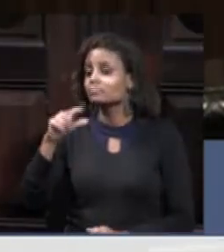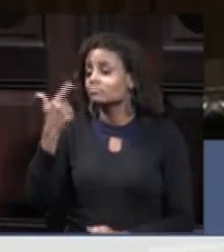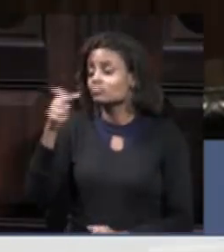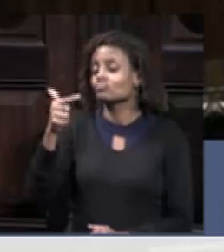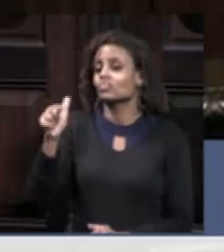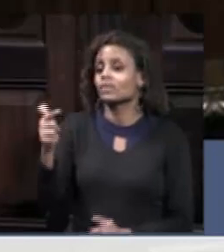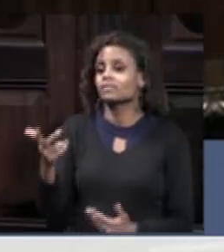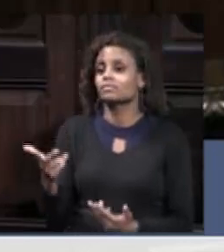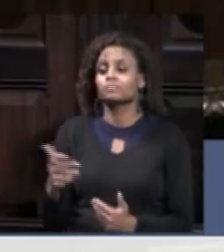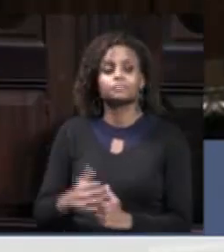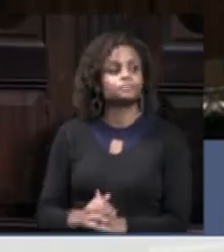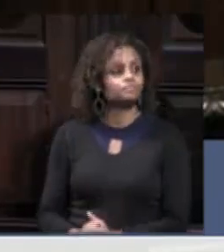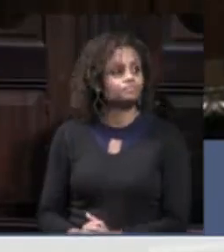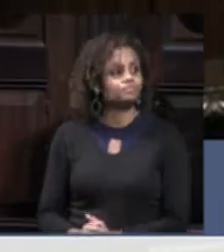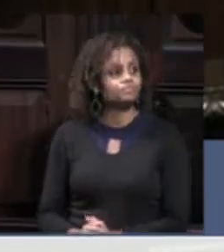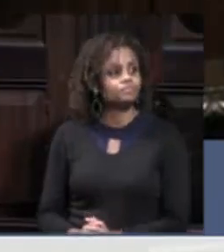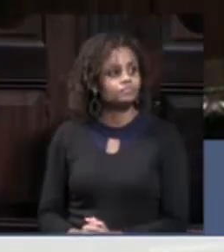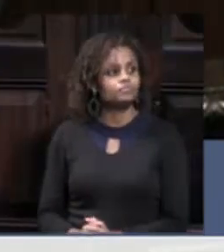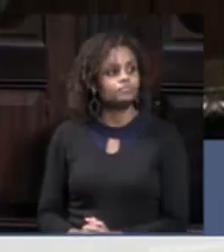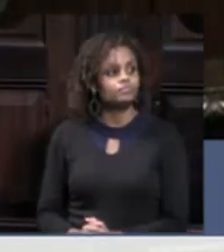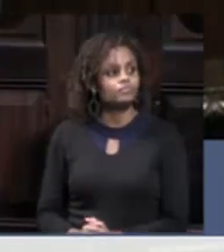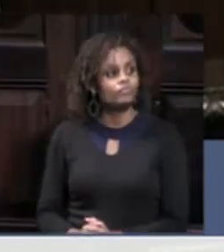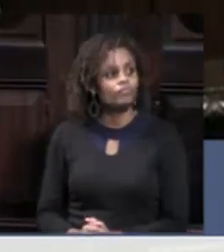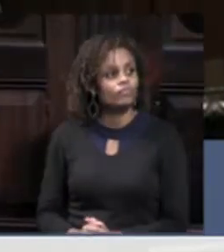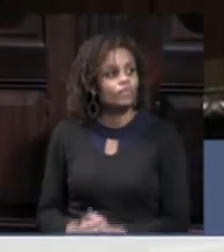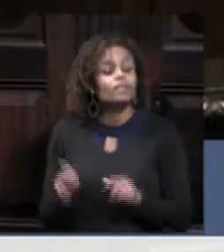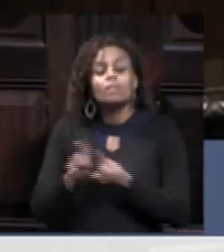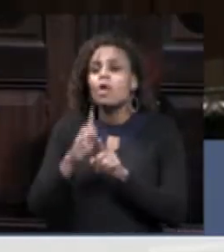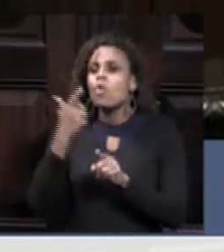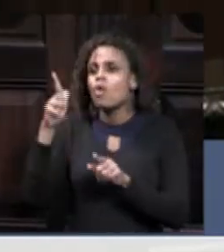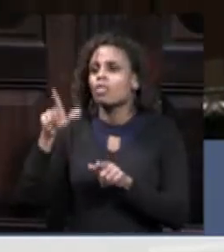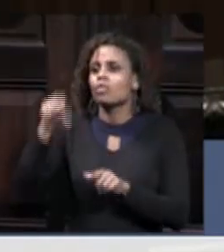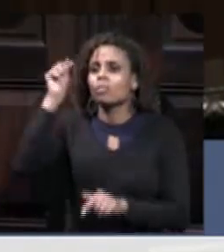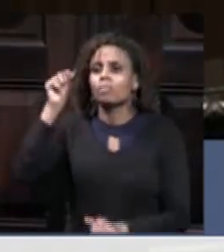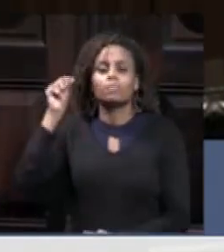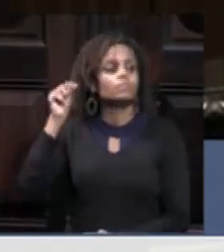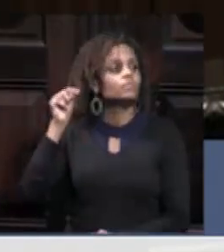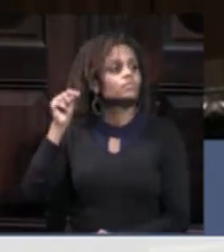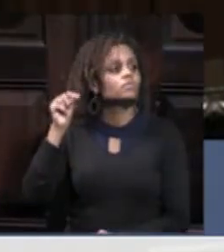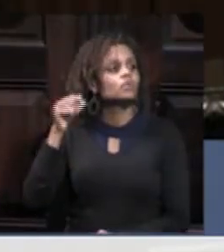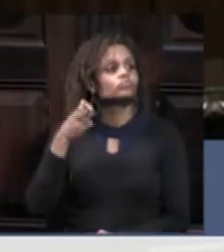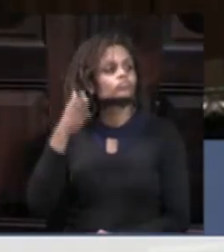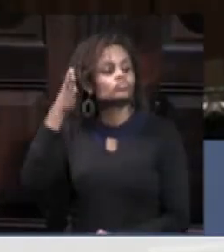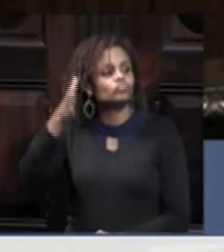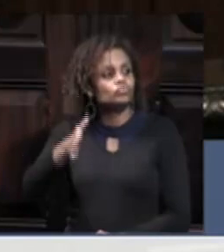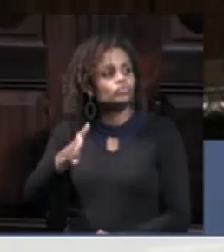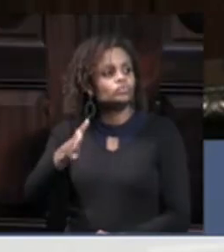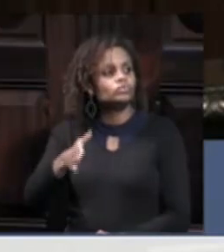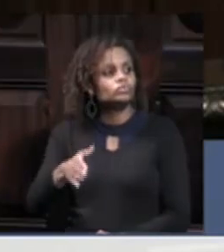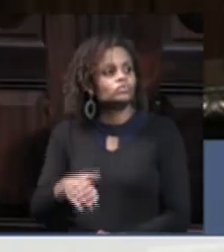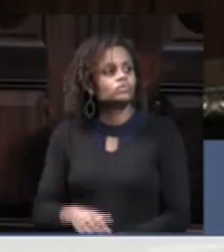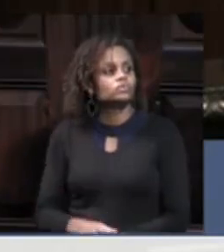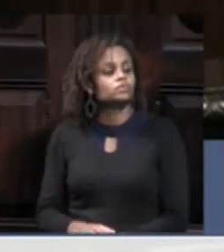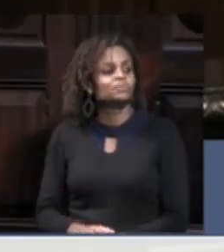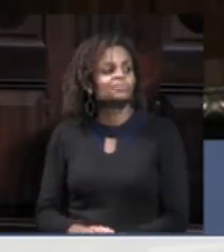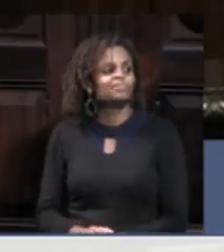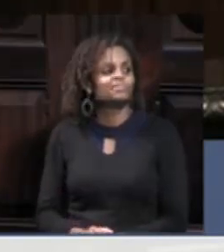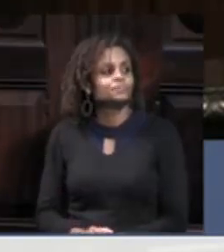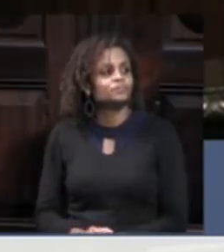funciona mais. No noroeste do estado não há outra alternativa para os exames para